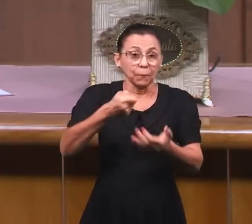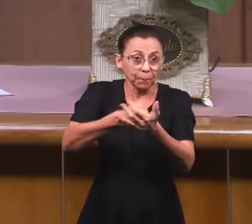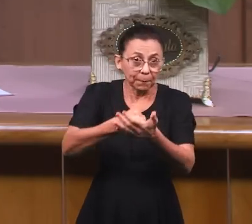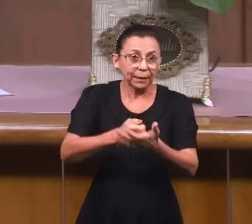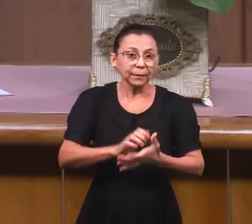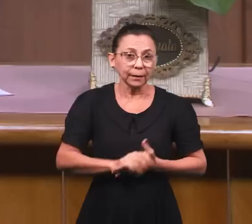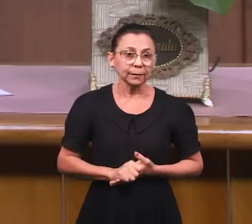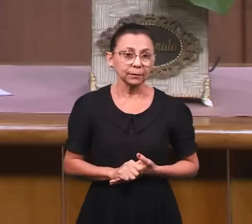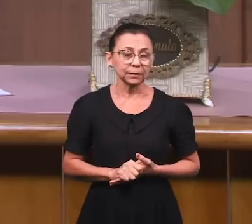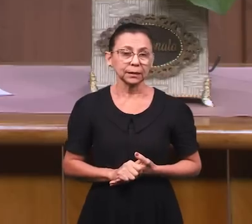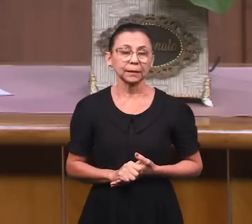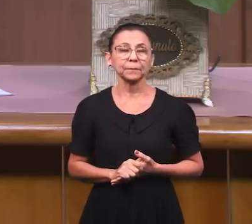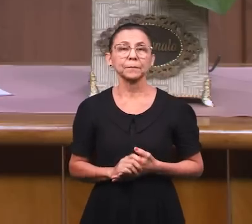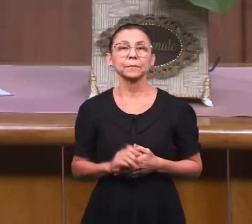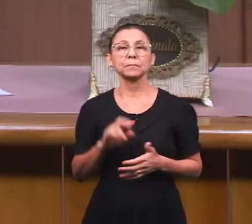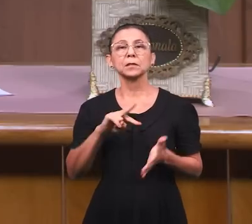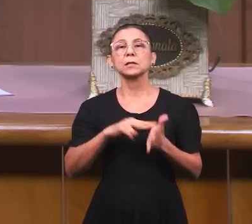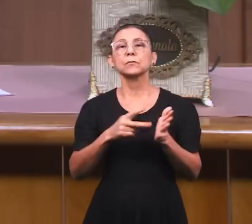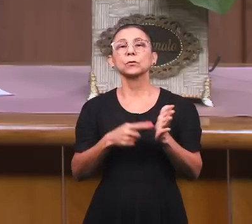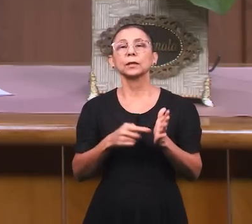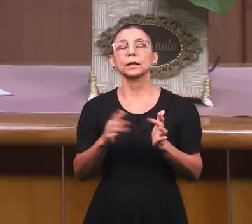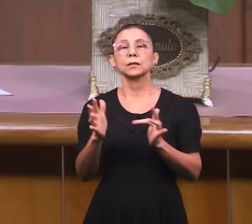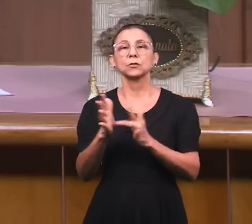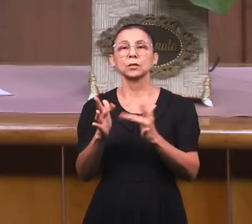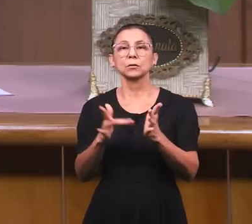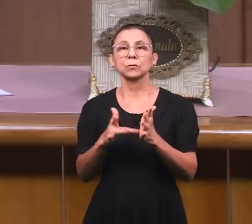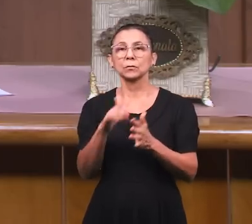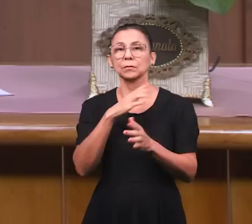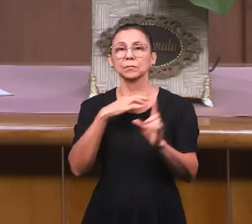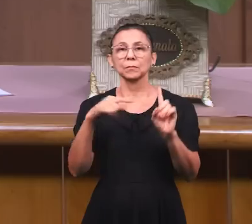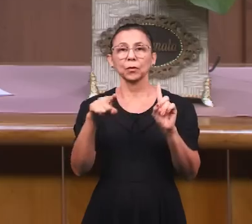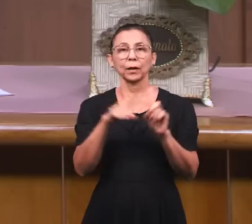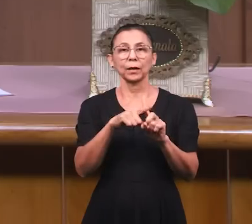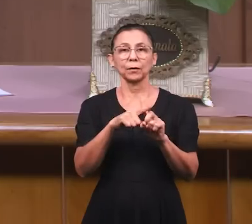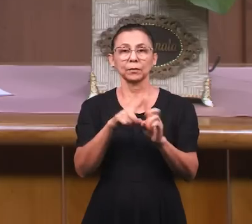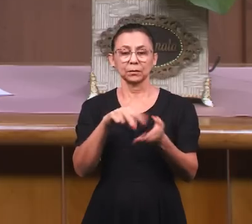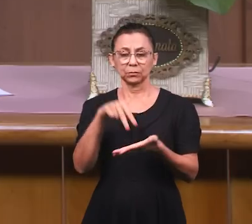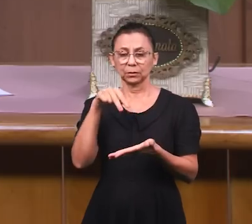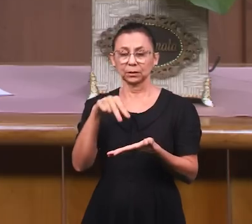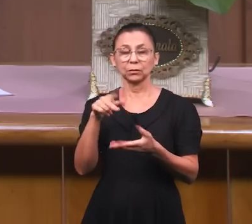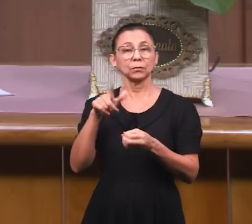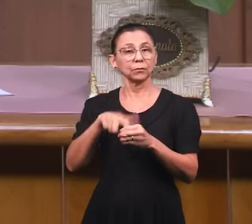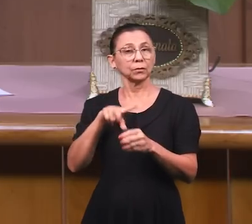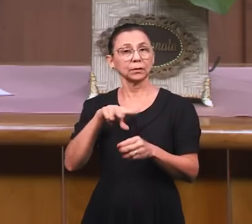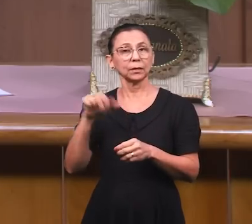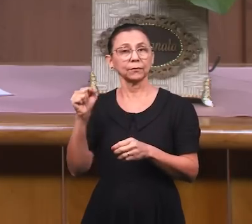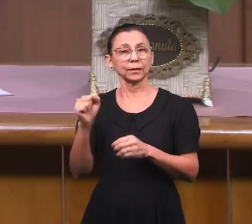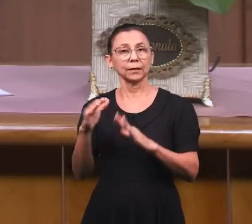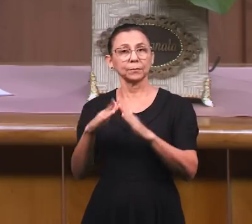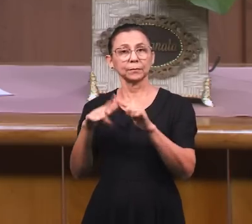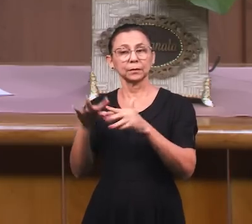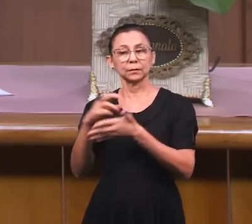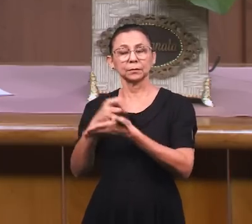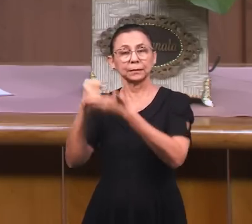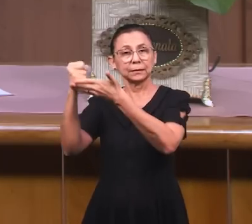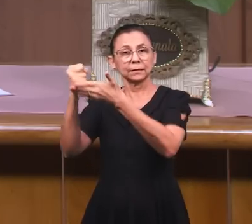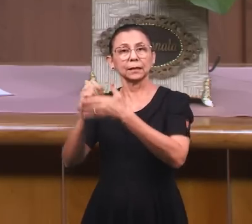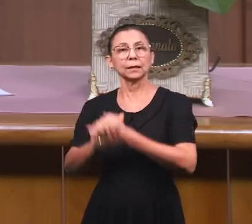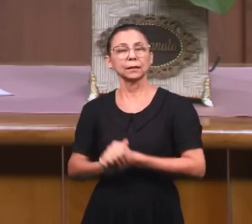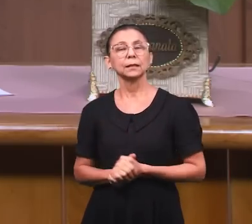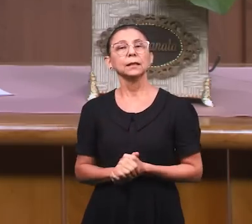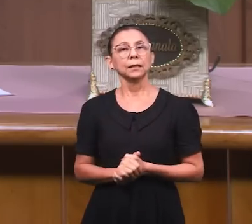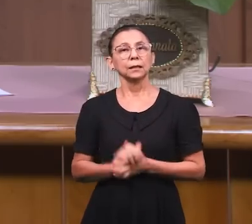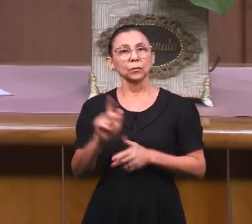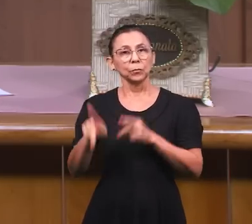seguinte, que Jesus ele morreu, ele ressuscitou, mas ele vai voltar. E ele vai voltar para levar o seu povo, para levar a